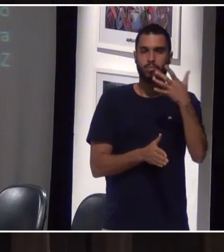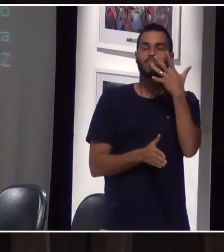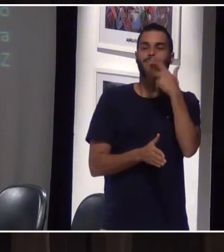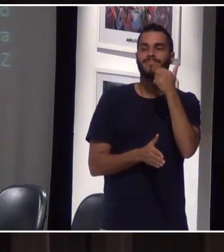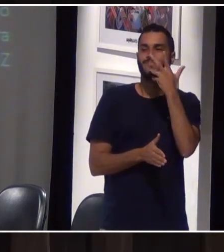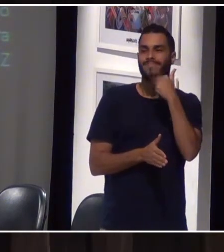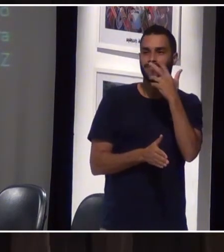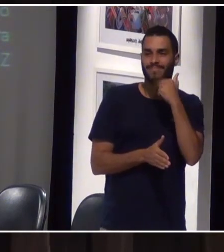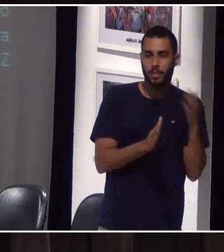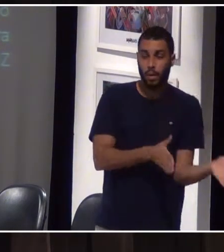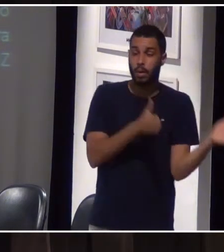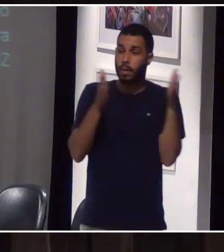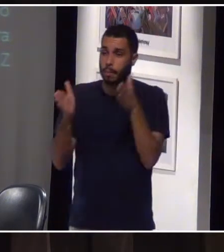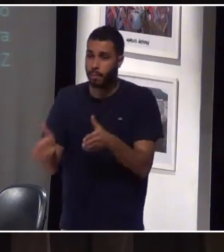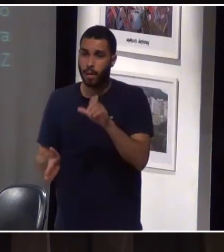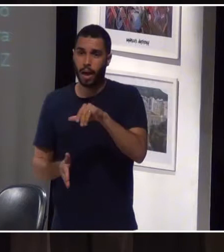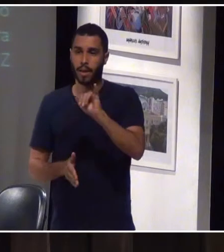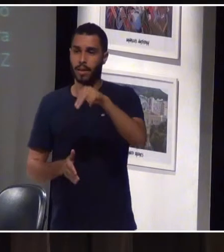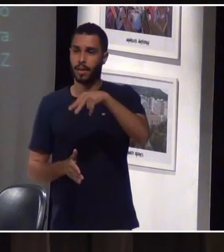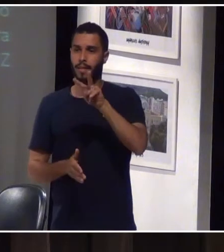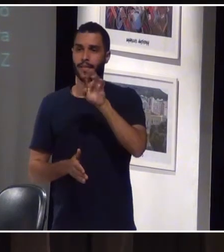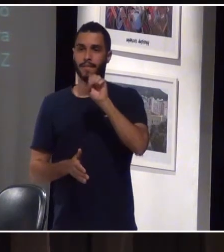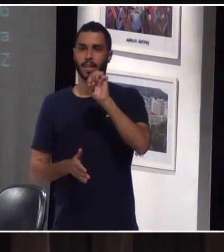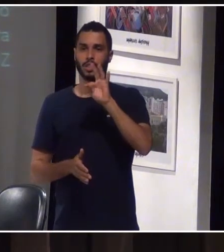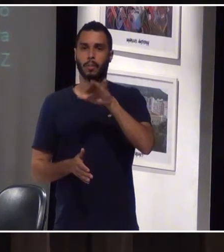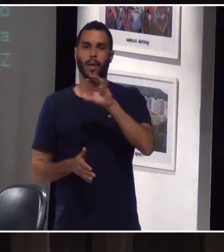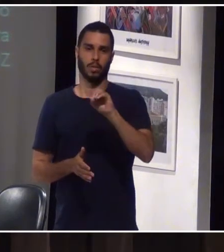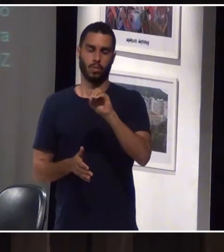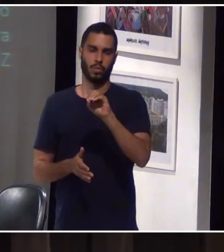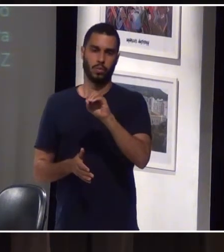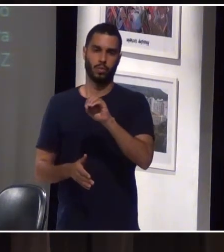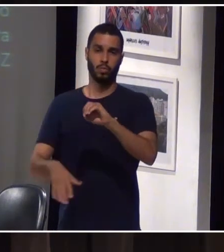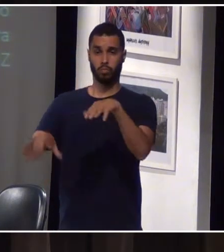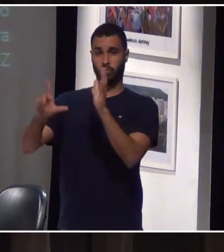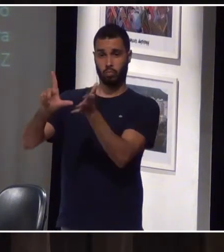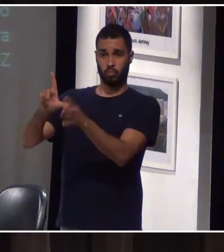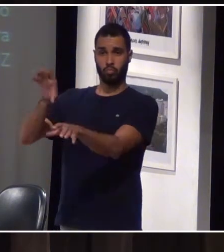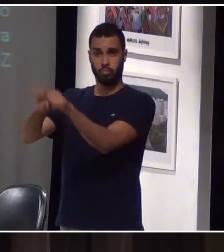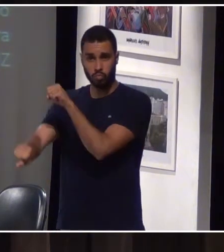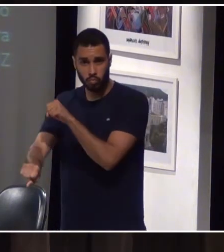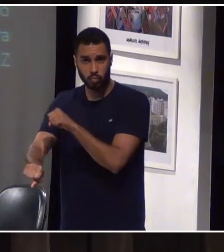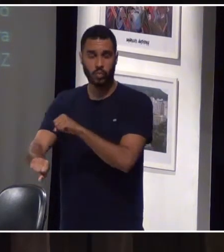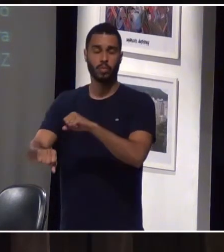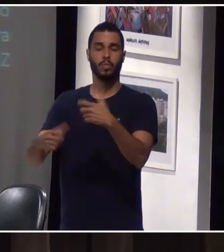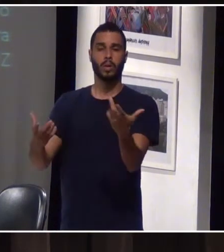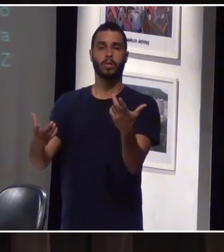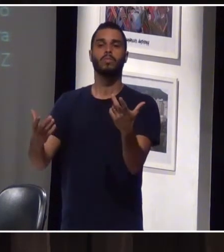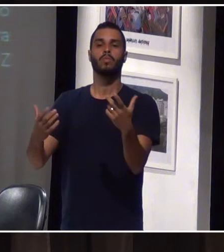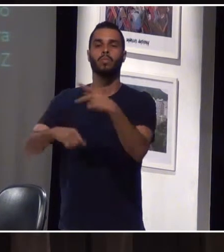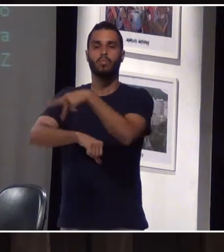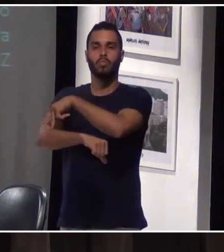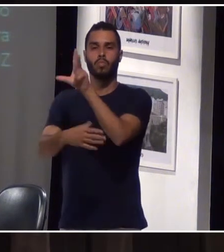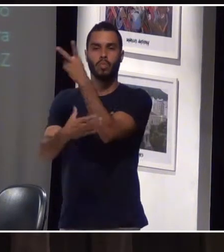entrando na ideia, então, desse investimento em capital humano. A formação em letras, libras, licenciatura e pedagogia bilíngue como